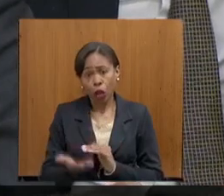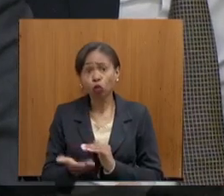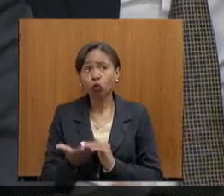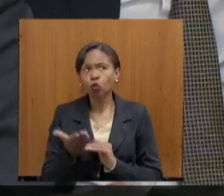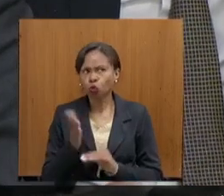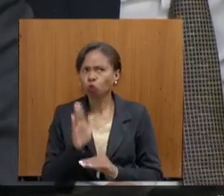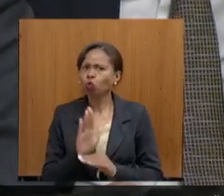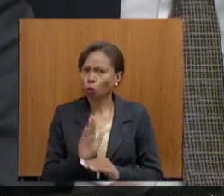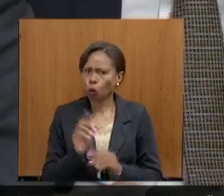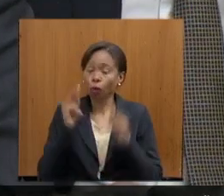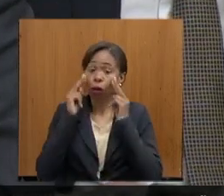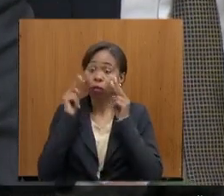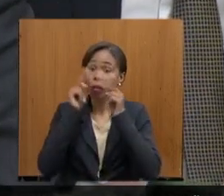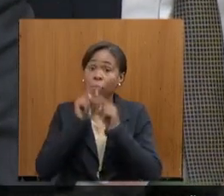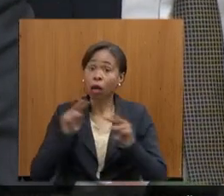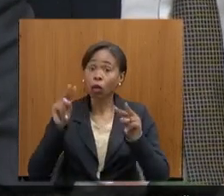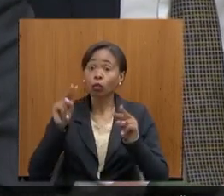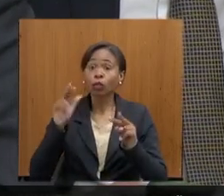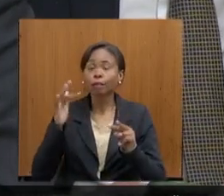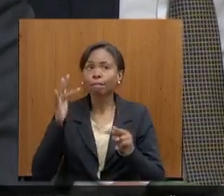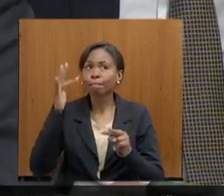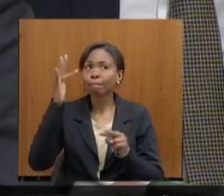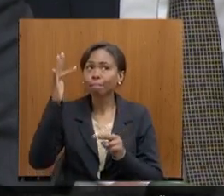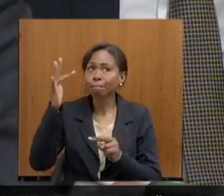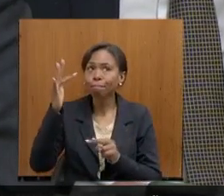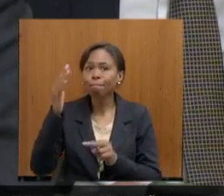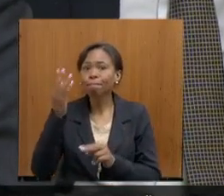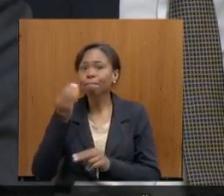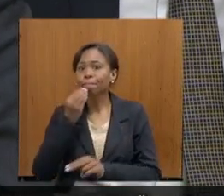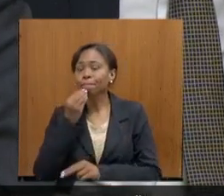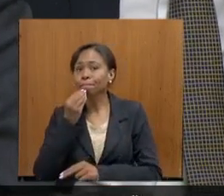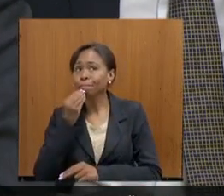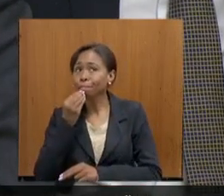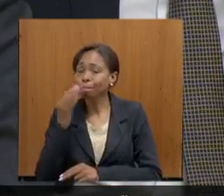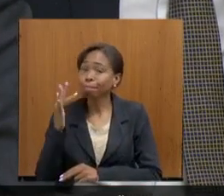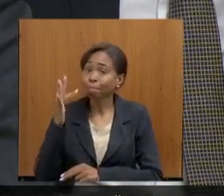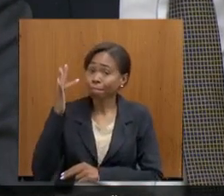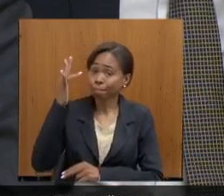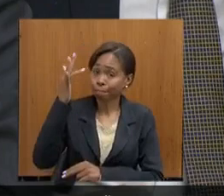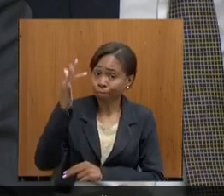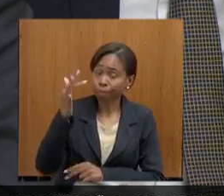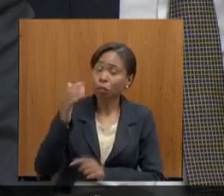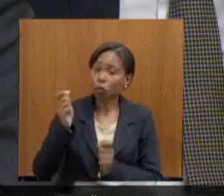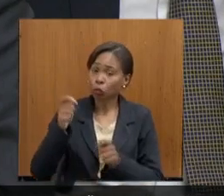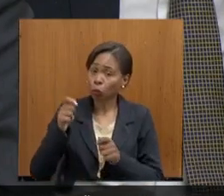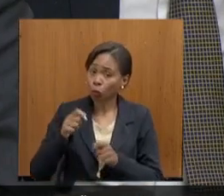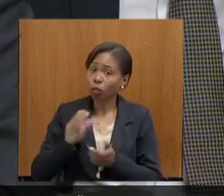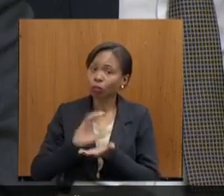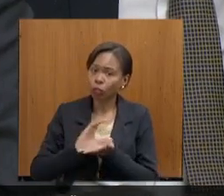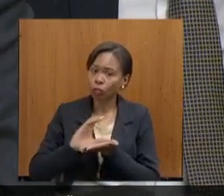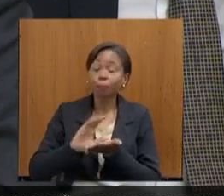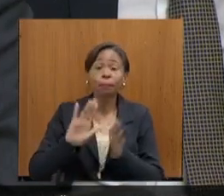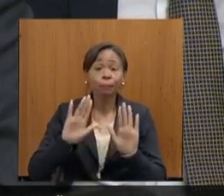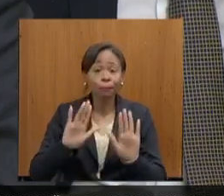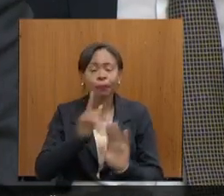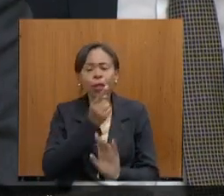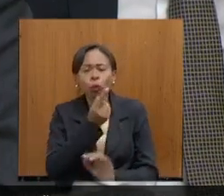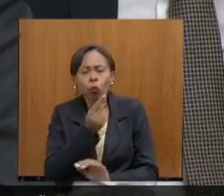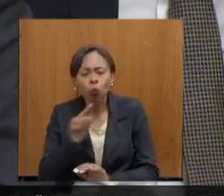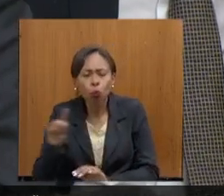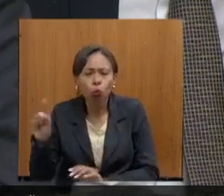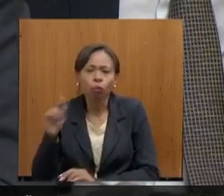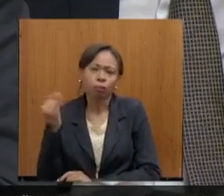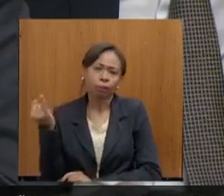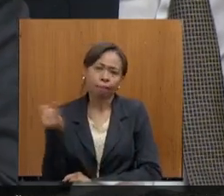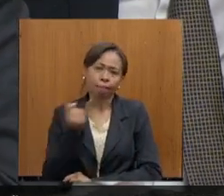mais ampla para que a gente possa realmente é investir e saúde e é